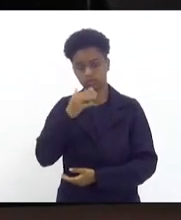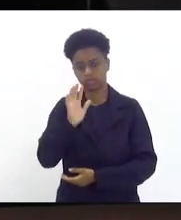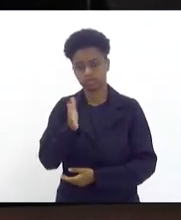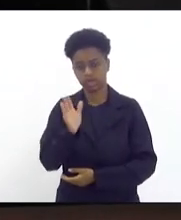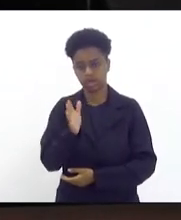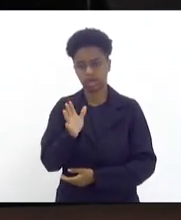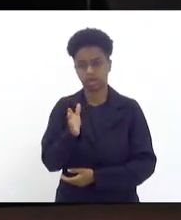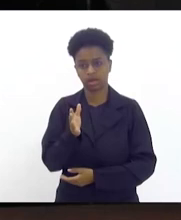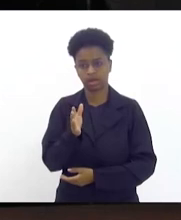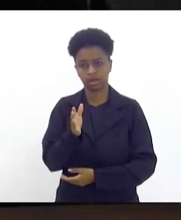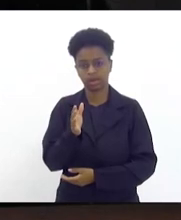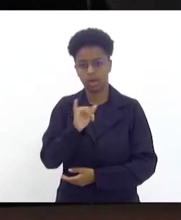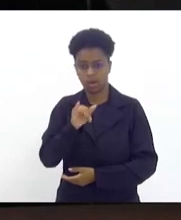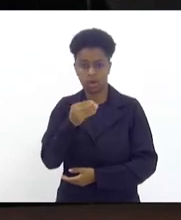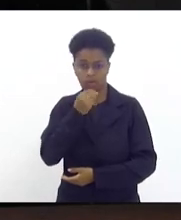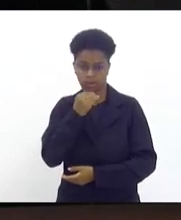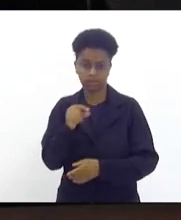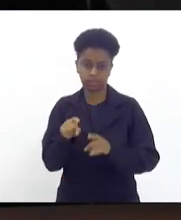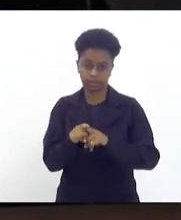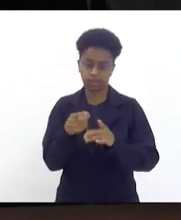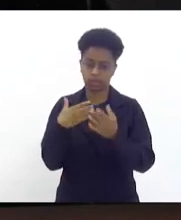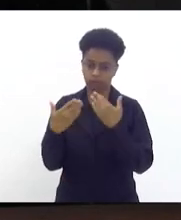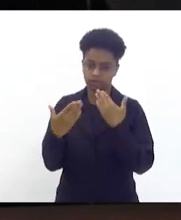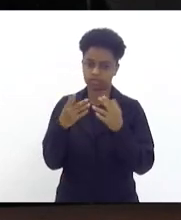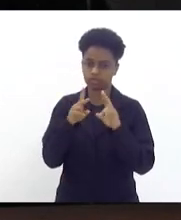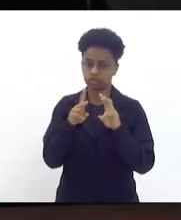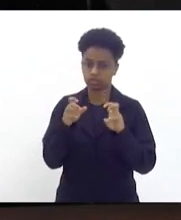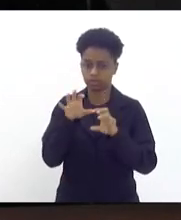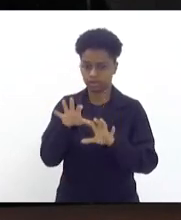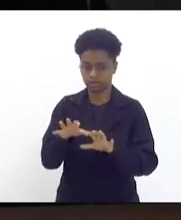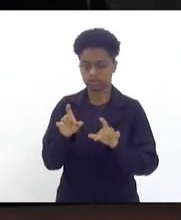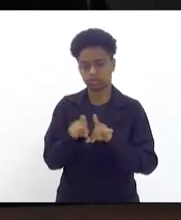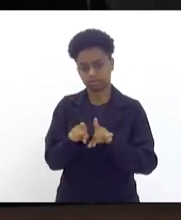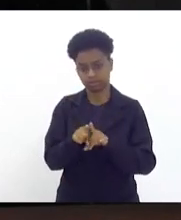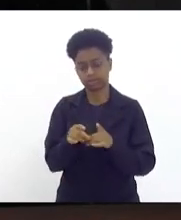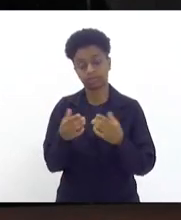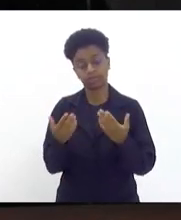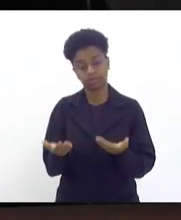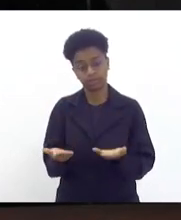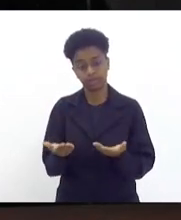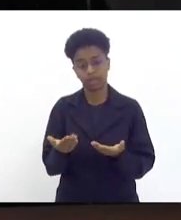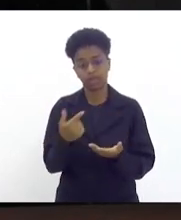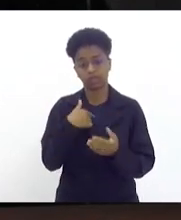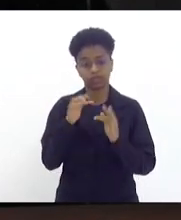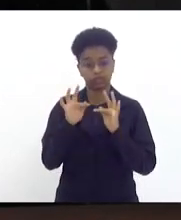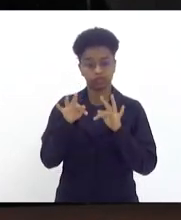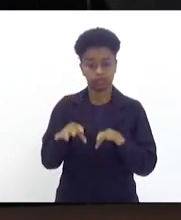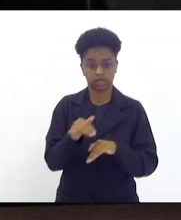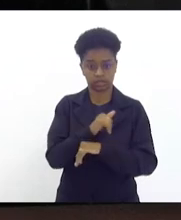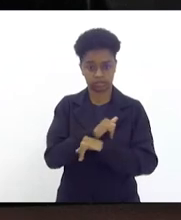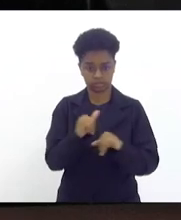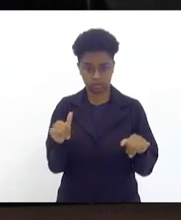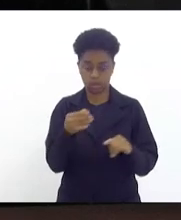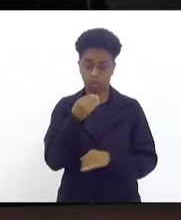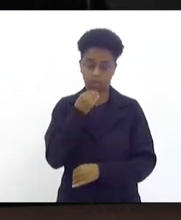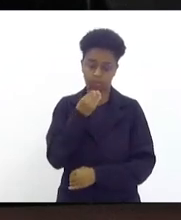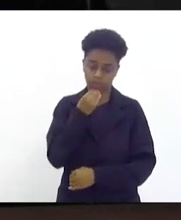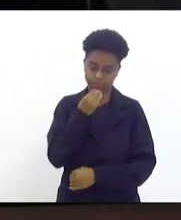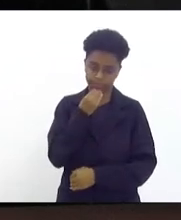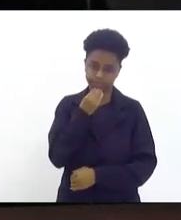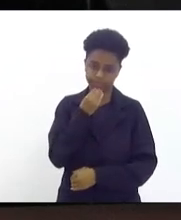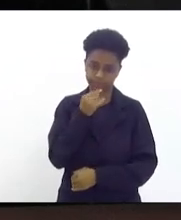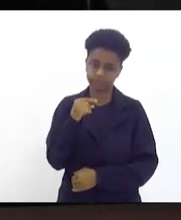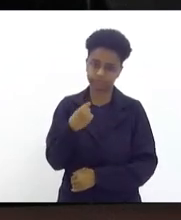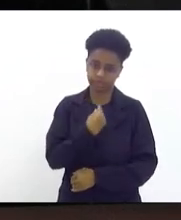até já tive oportunidade até de conversar sobre isso com dom a galinha então para terminar eu quero dizer assim é óbvio que a gente